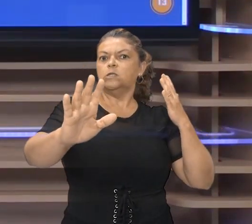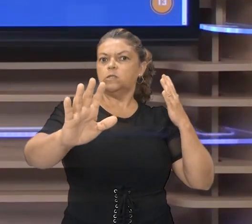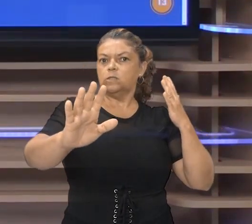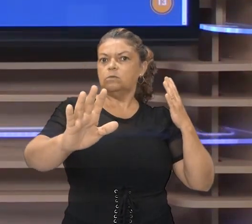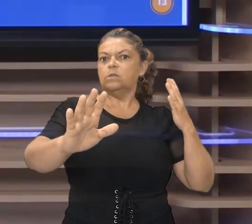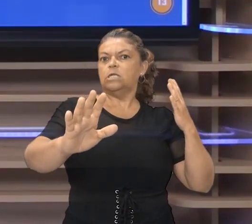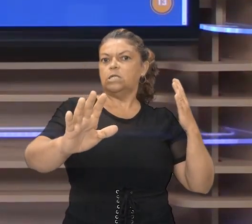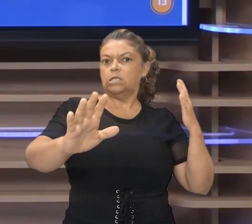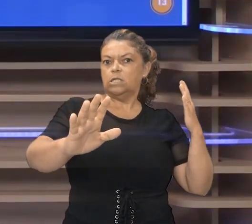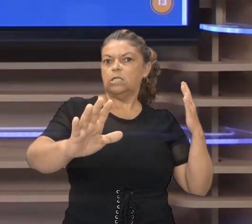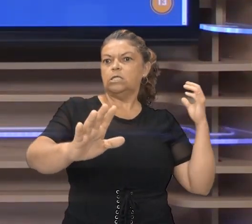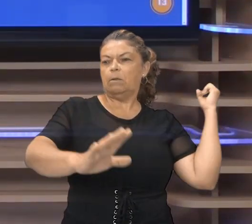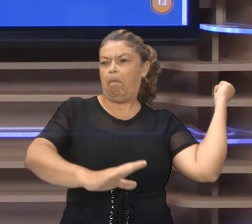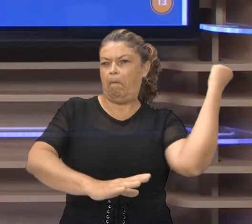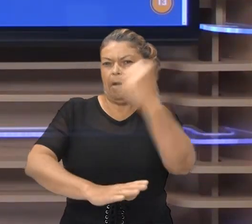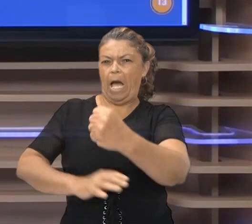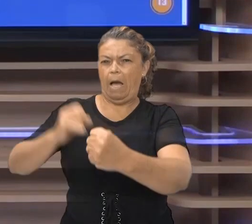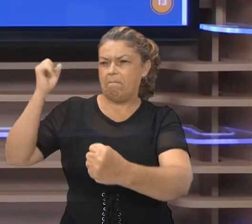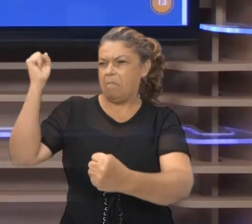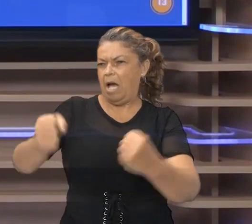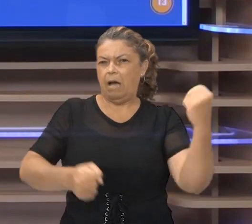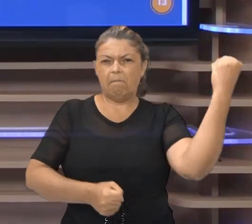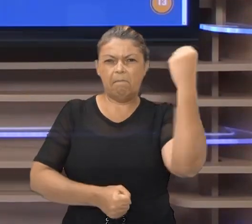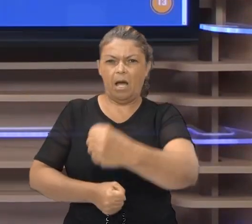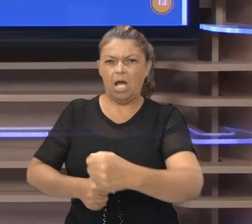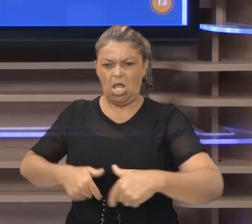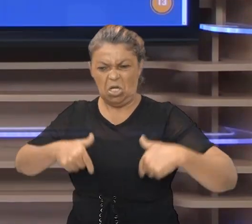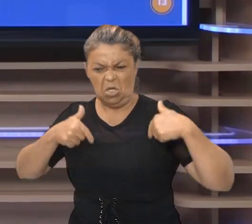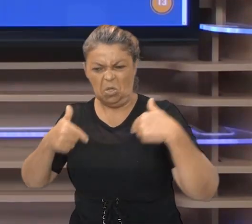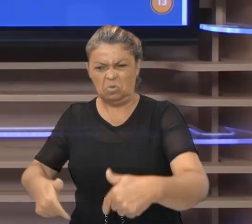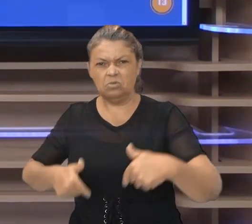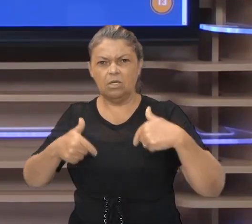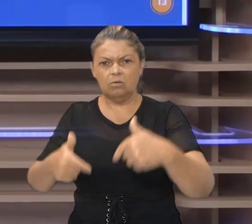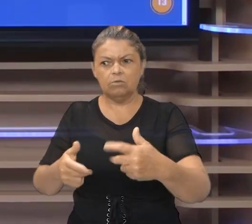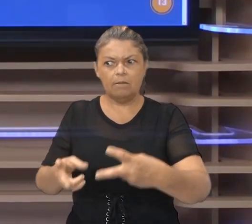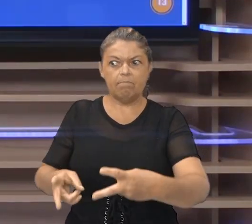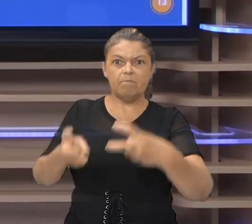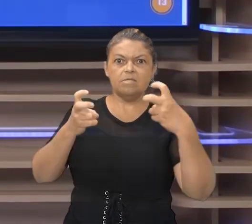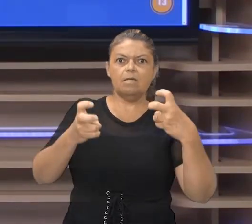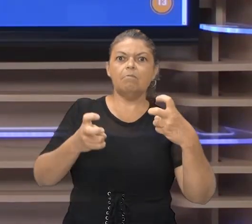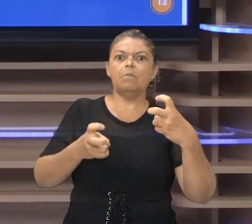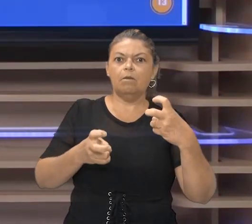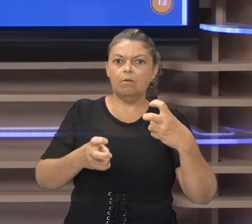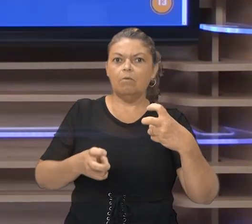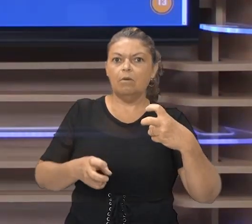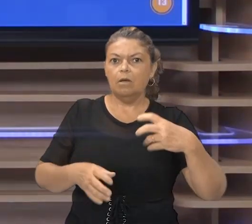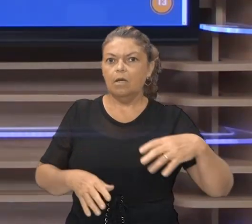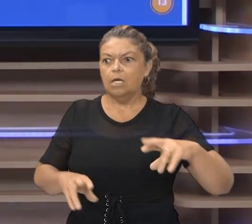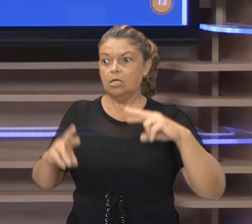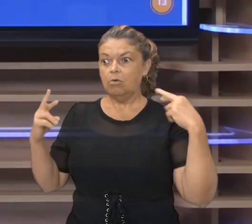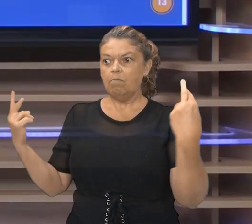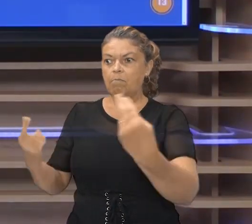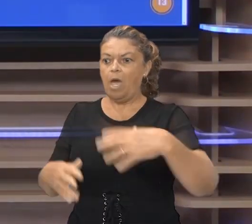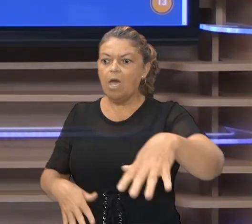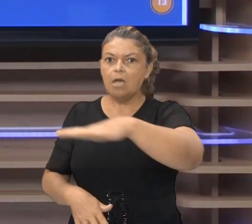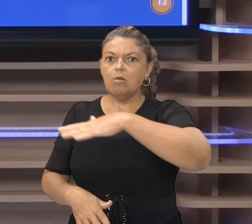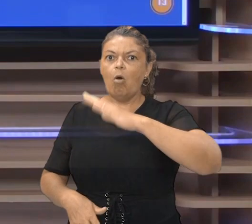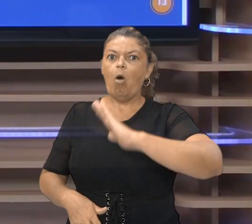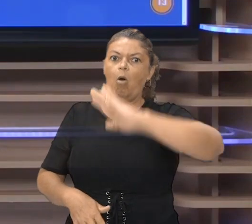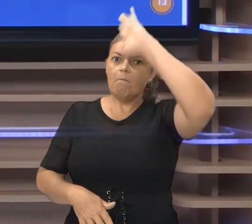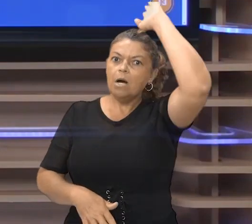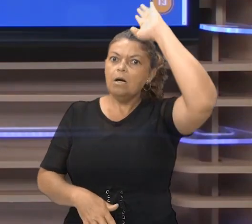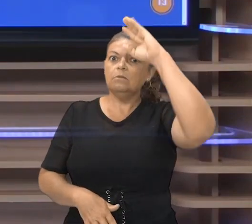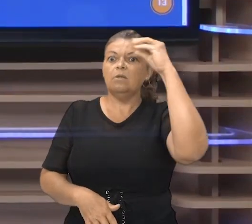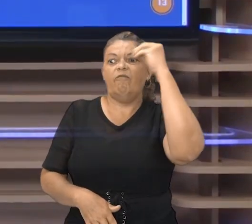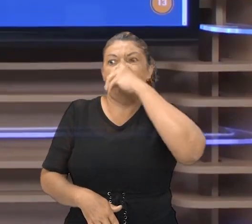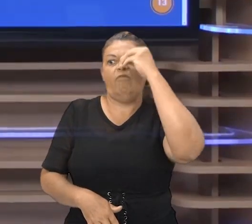eles percebem que o exército romano está meio perdido. Não que ele estivesse perdido. Eu estou insatisfeito aí com o